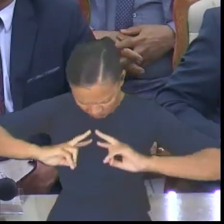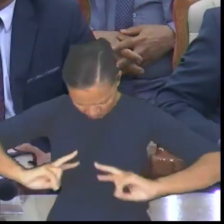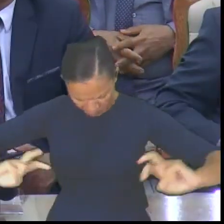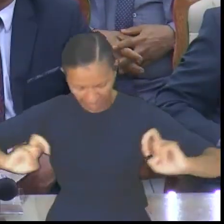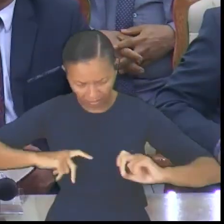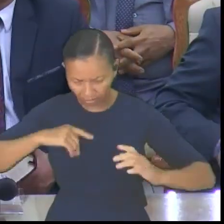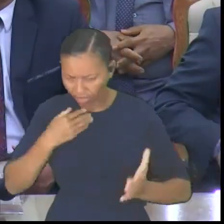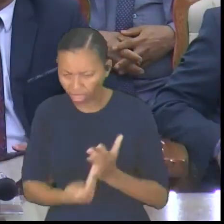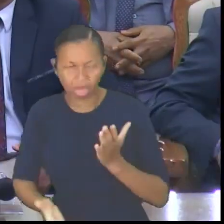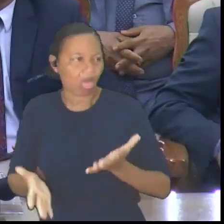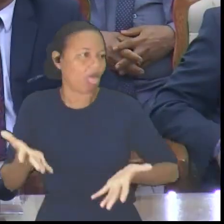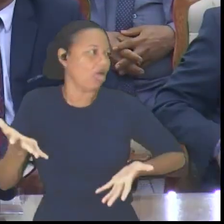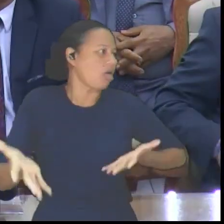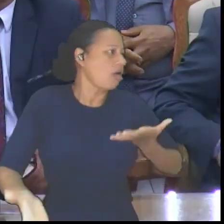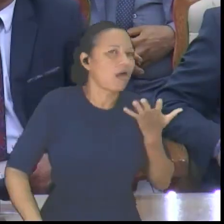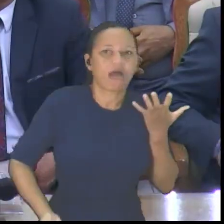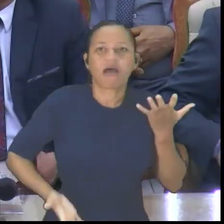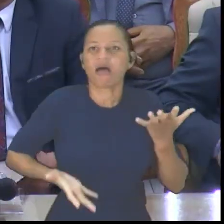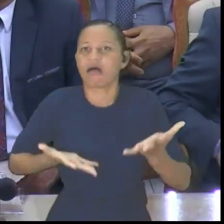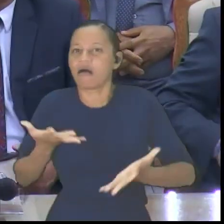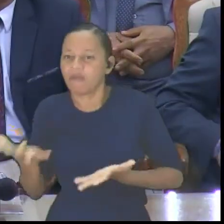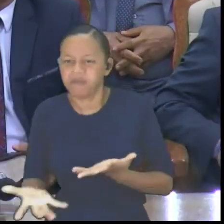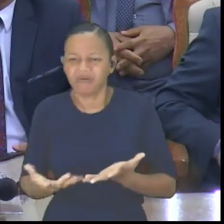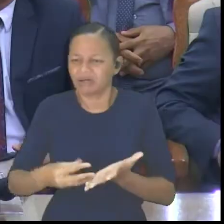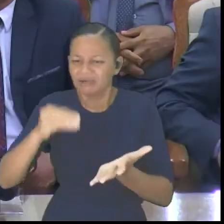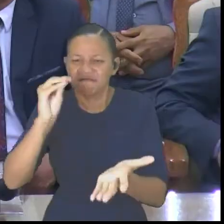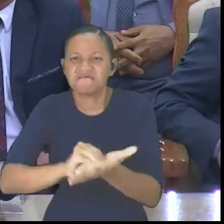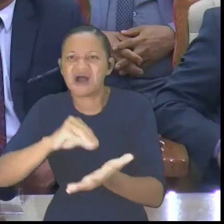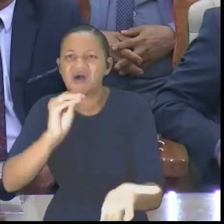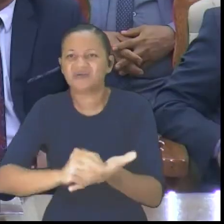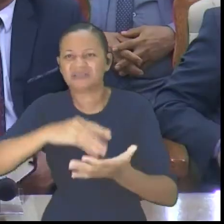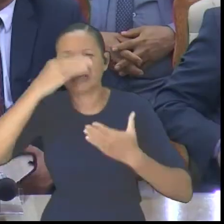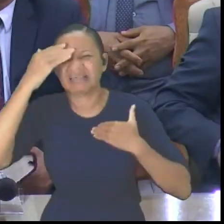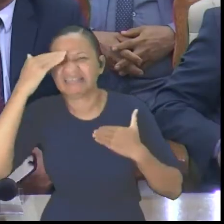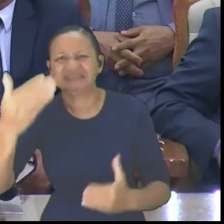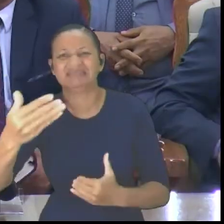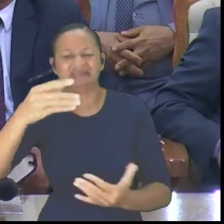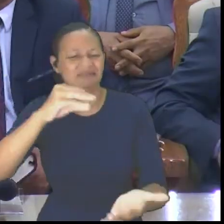se perde na ingratidão.